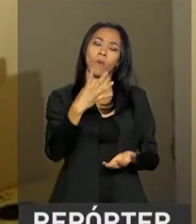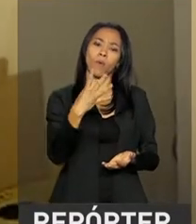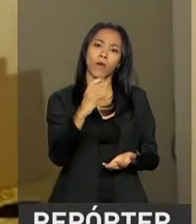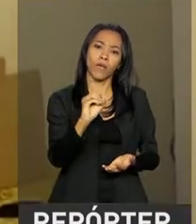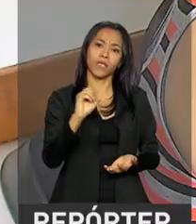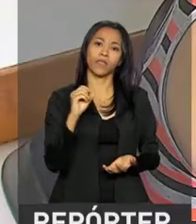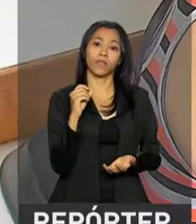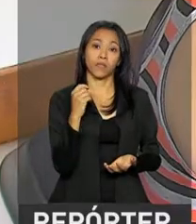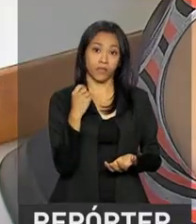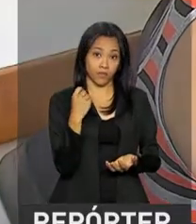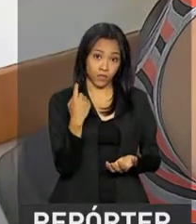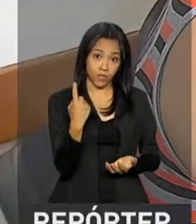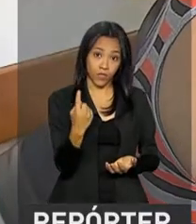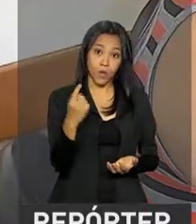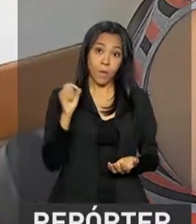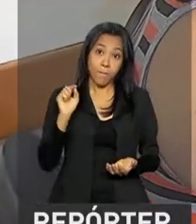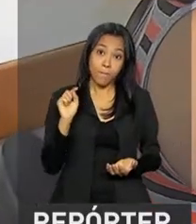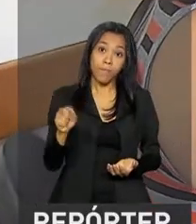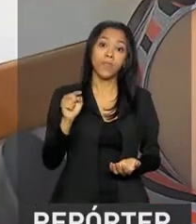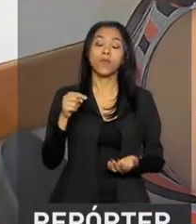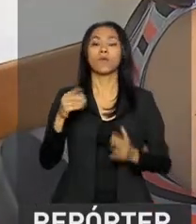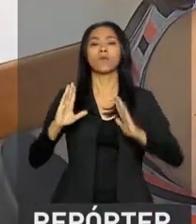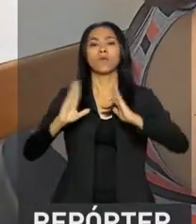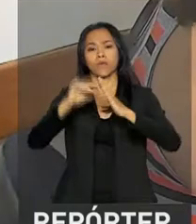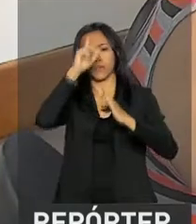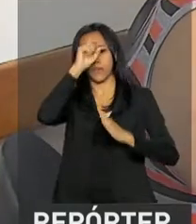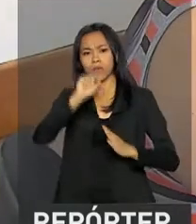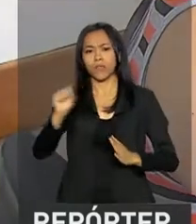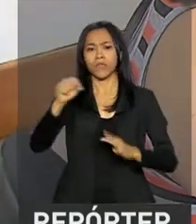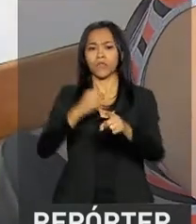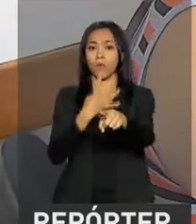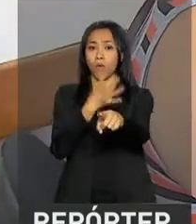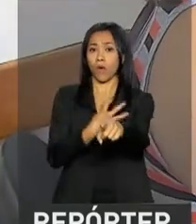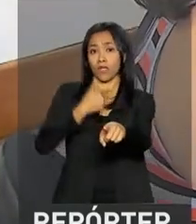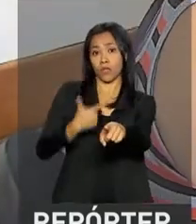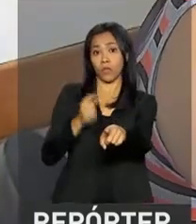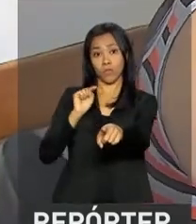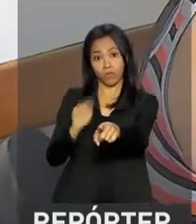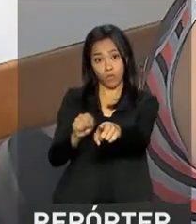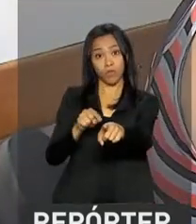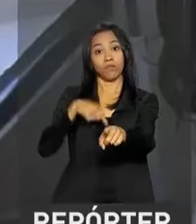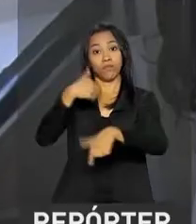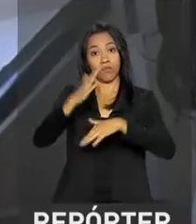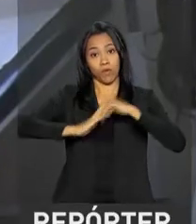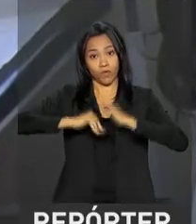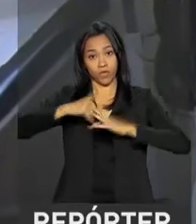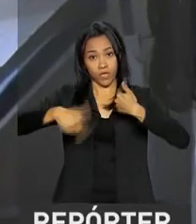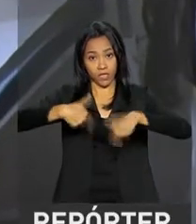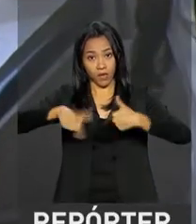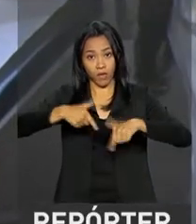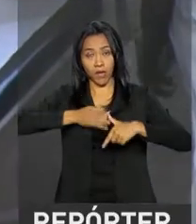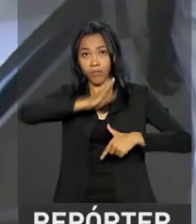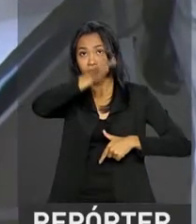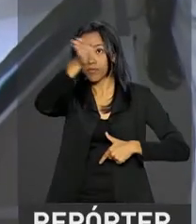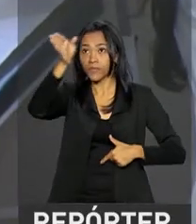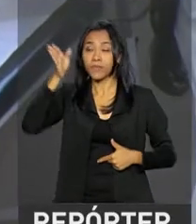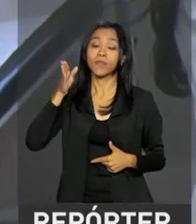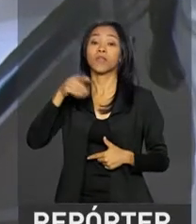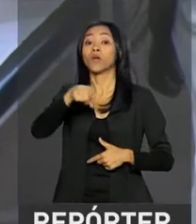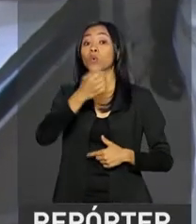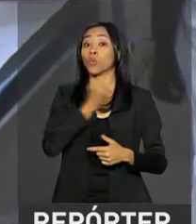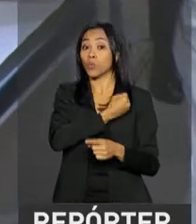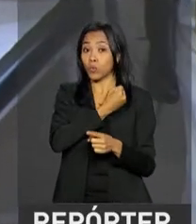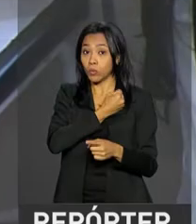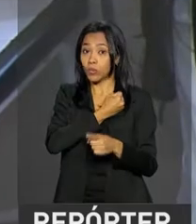de saúde. São quase 42 mil equipes de saúde da família em atuação. E em apenas um ano, o número